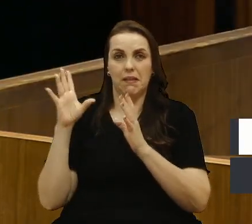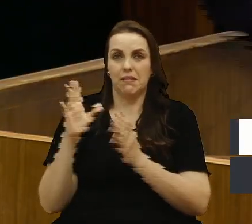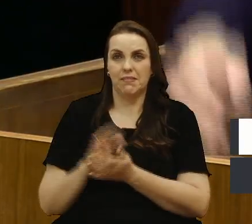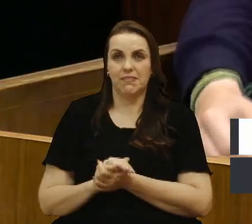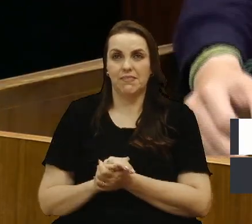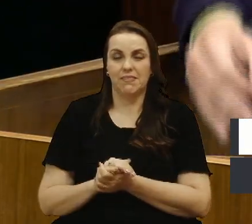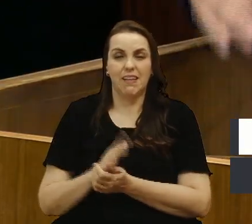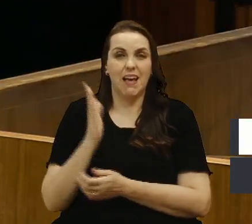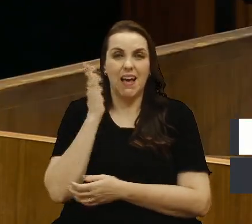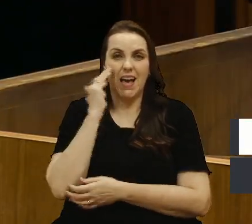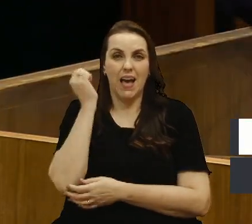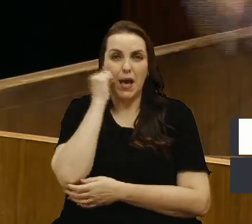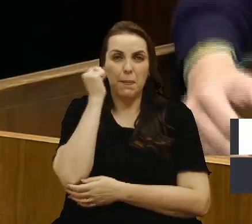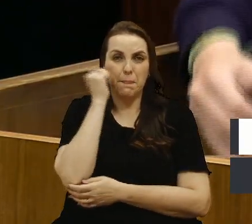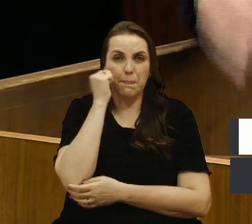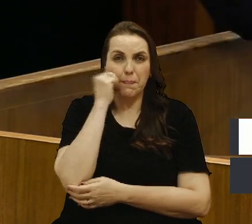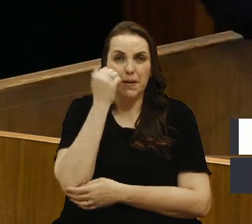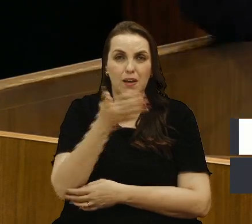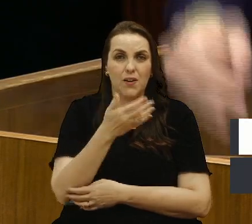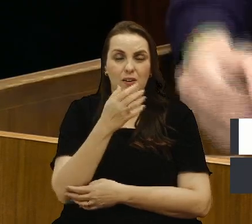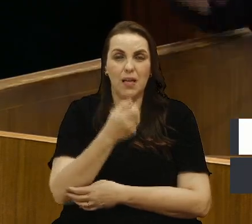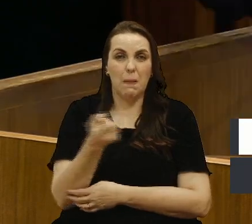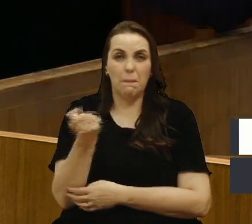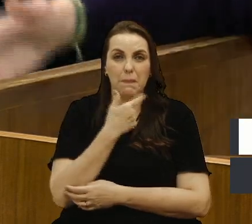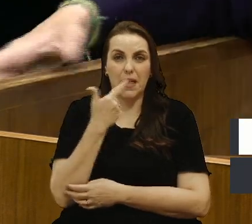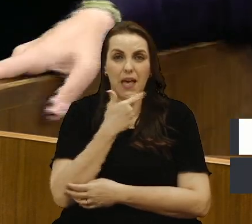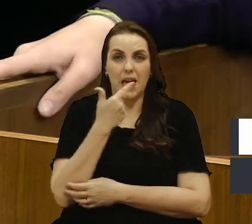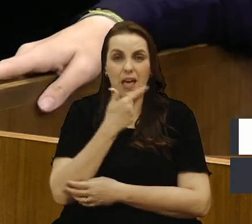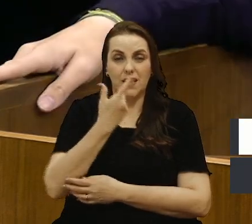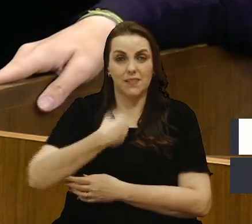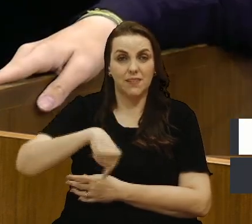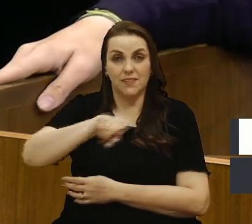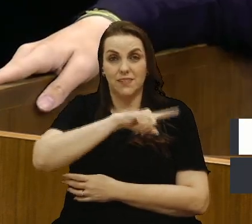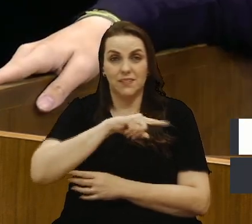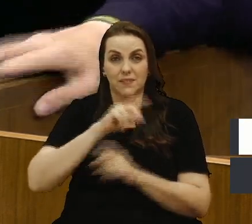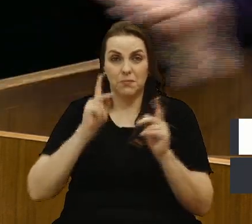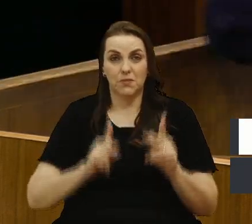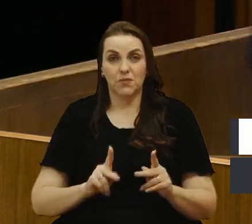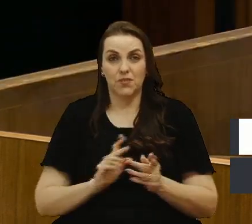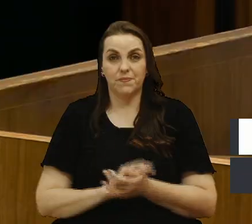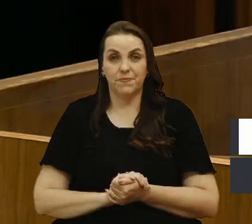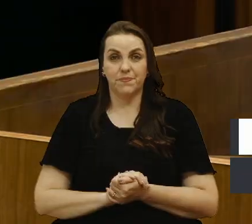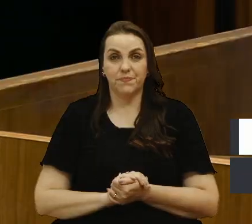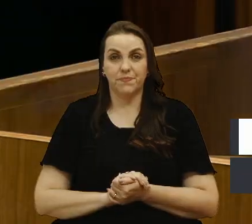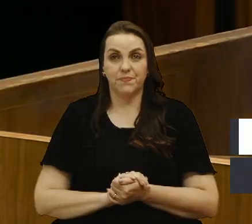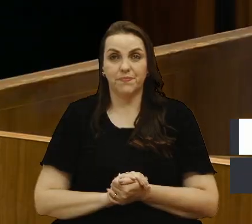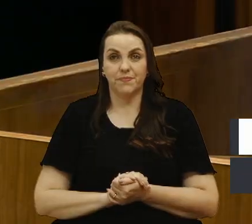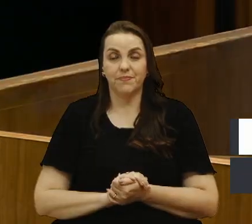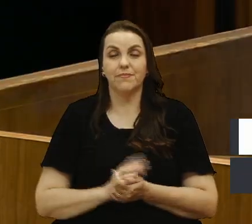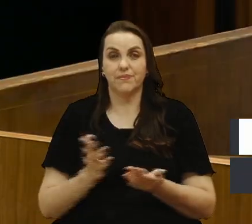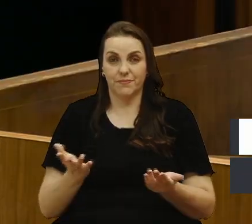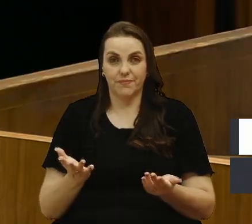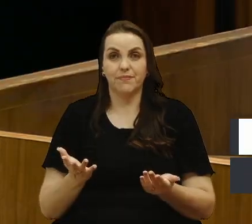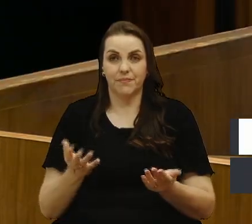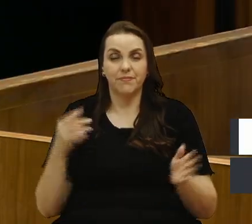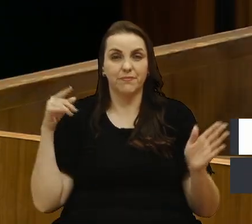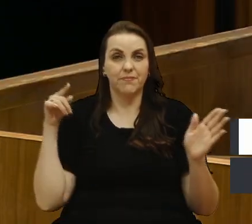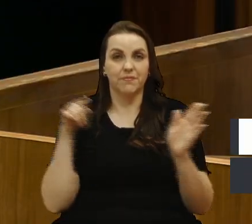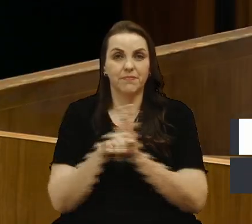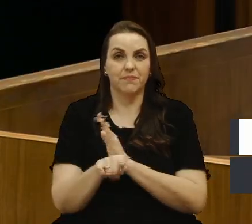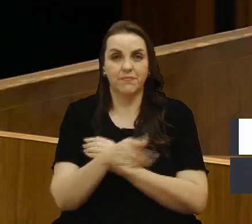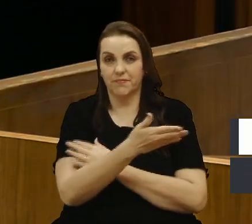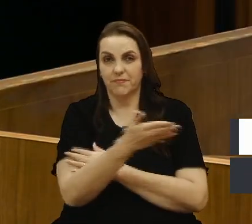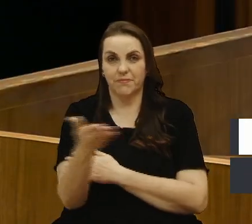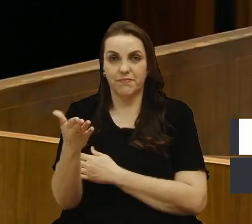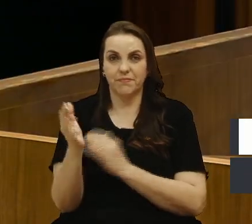muito descarado e zombar com a cara das pessoas. Então aqui eu deixo um questionamento para os nobres